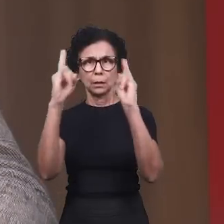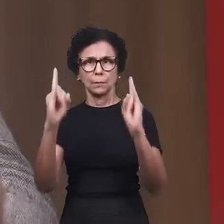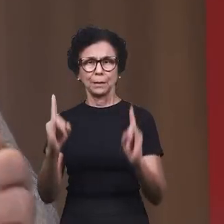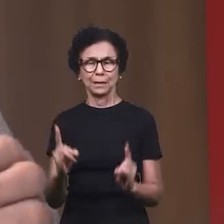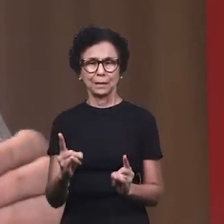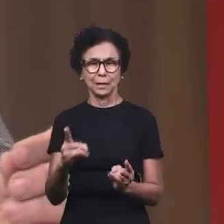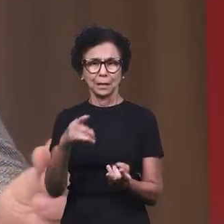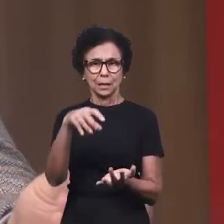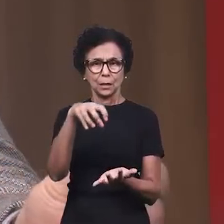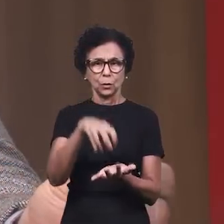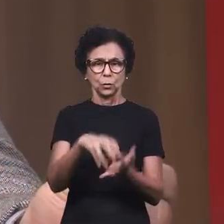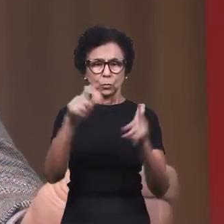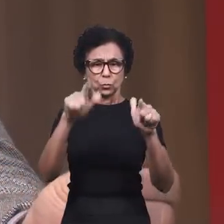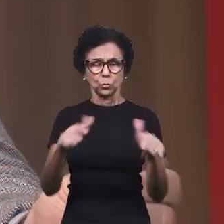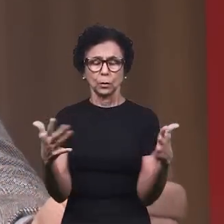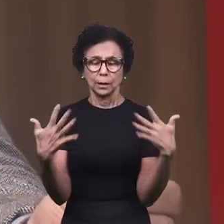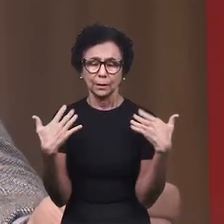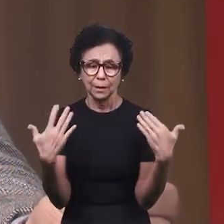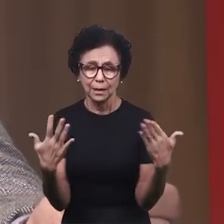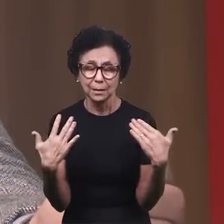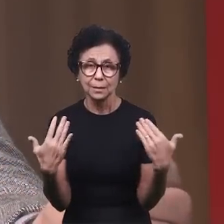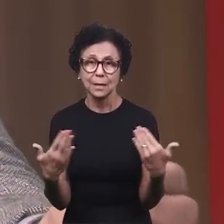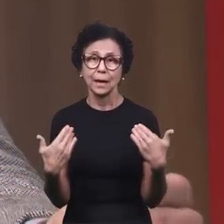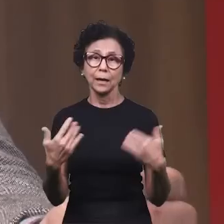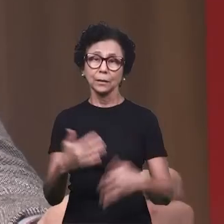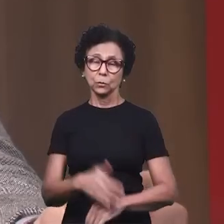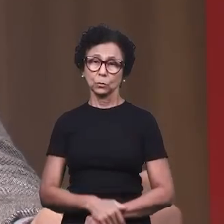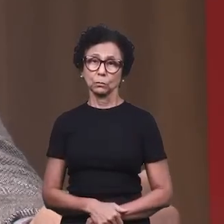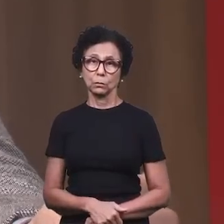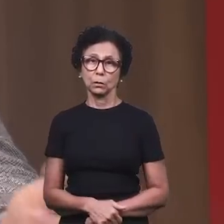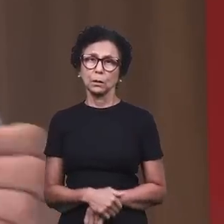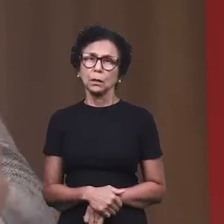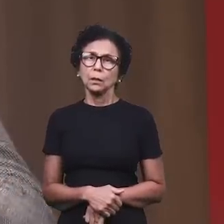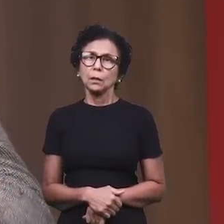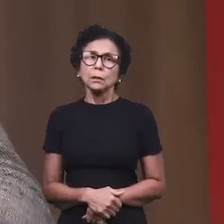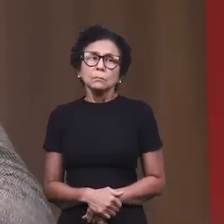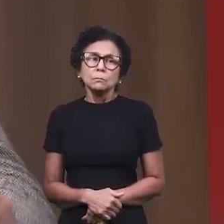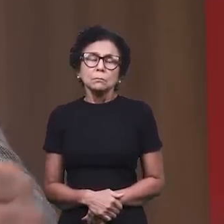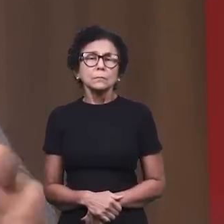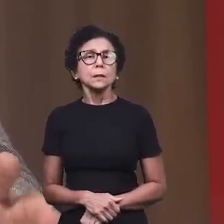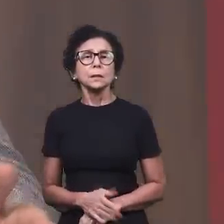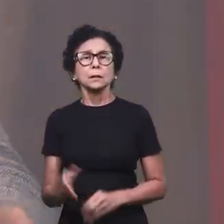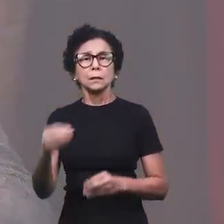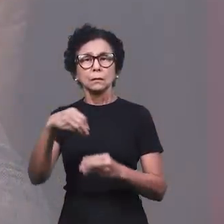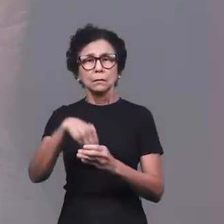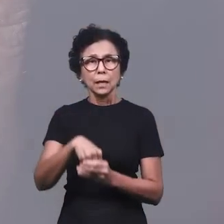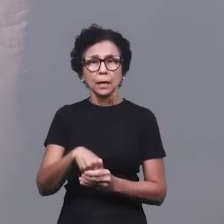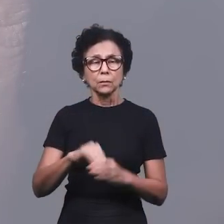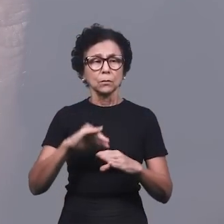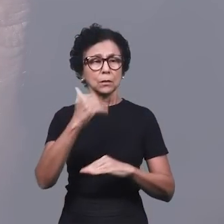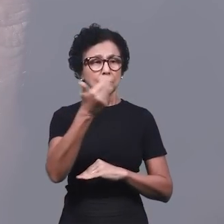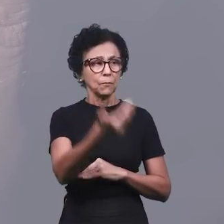uma diferença entre o que estava no interior, que era o átrio, do que estava do lado de fora.